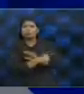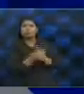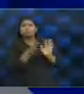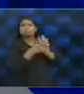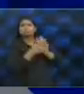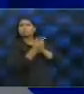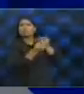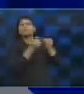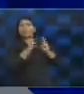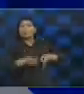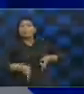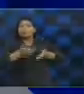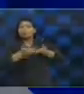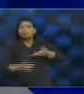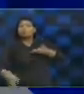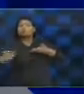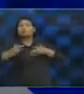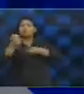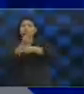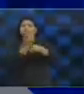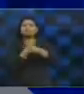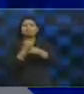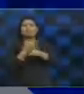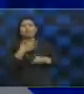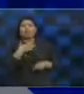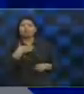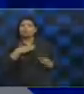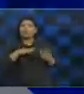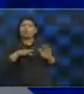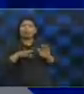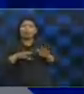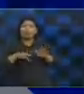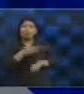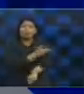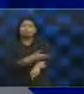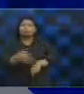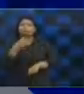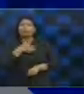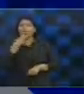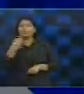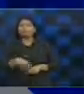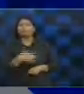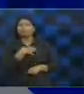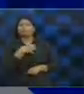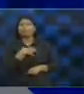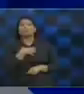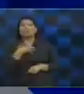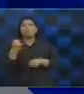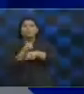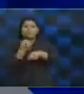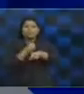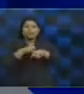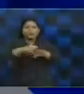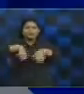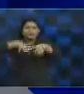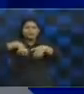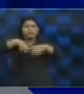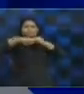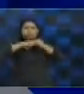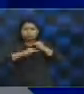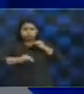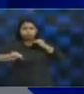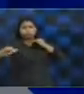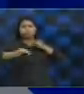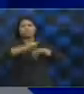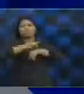esta cidade. Eu tenho o hábito de fazer drenagem, de fazer a correção da drenagem onde ela já existe. E quero, portanto, saber o que pensa o candidato, porque isso é